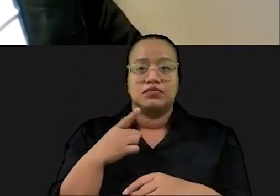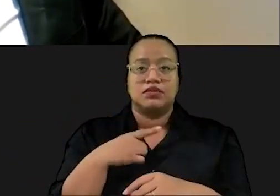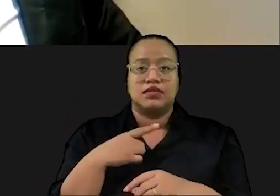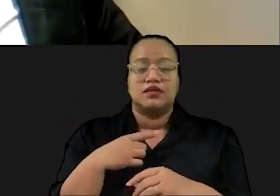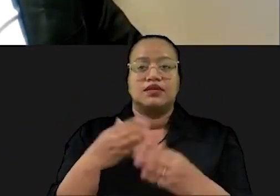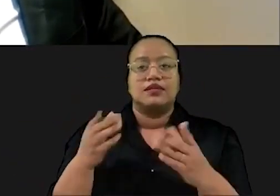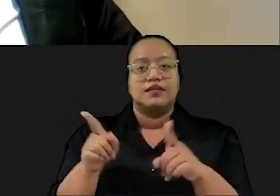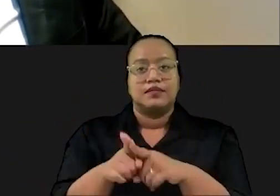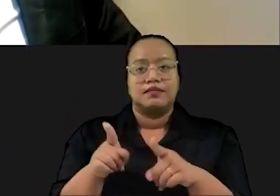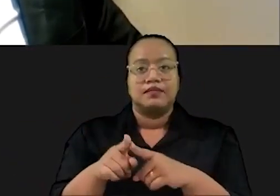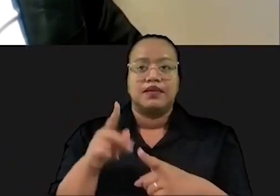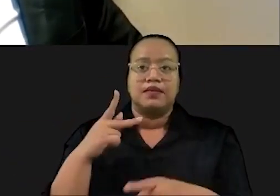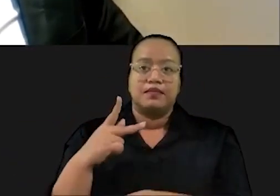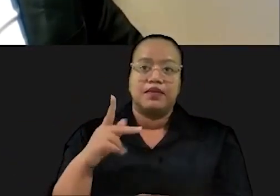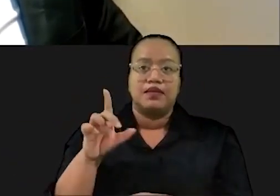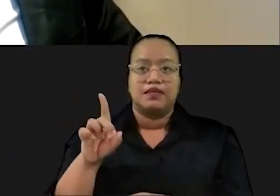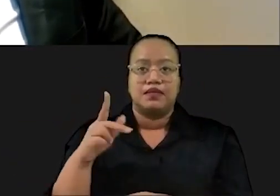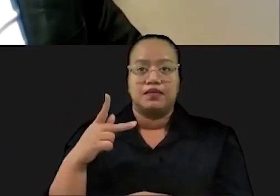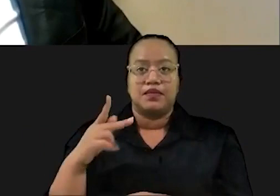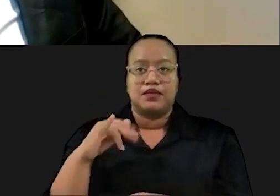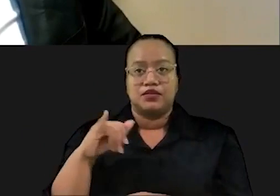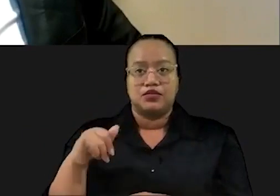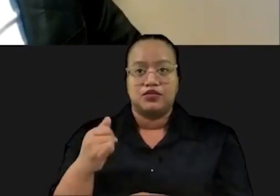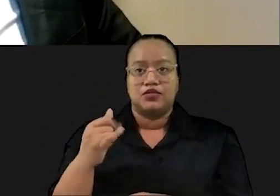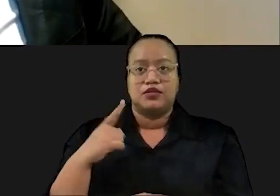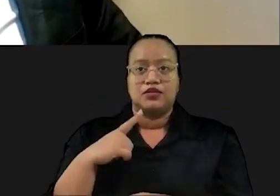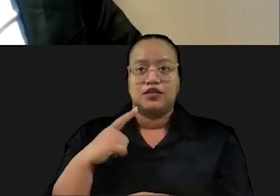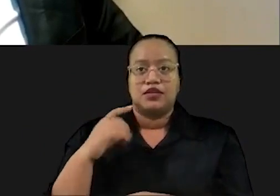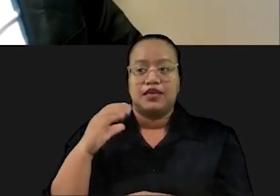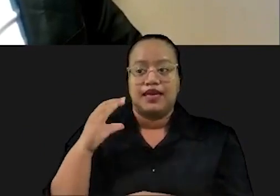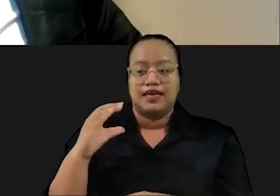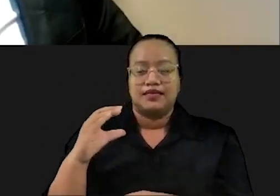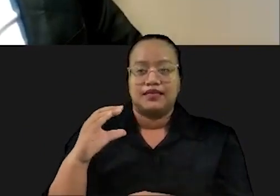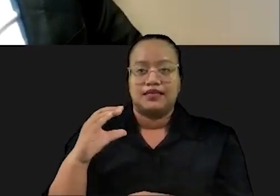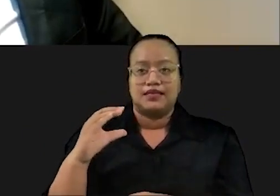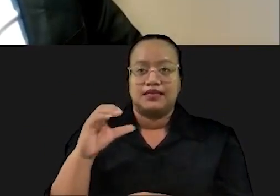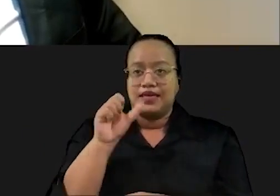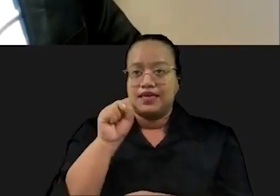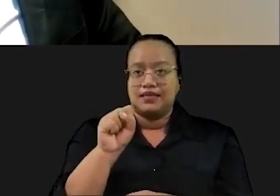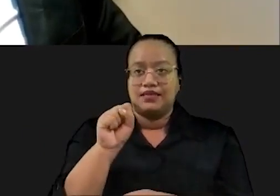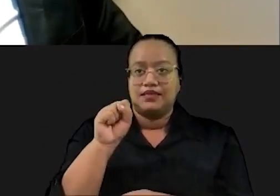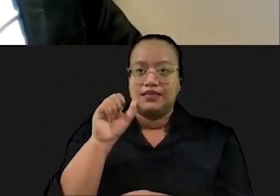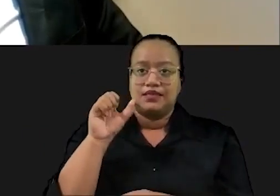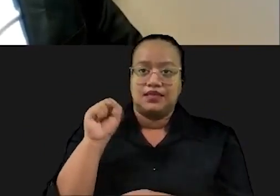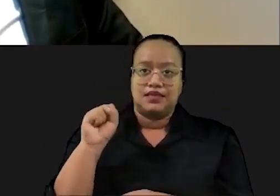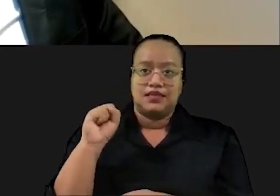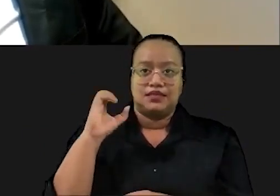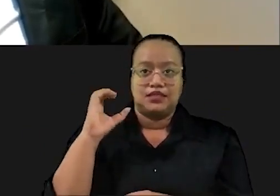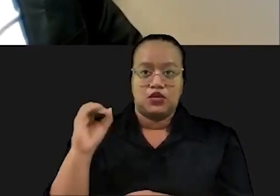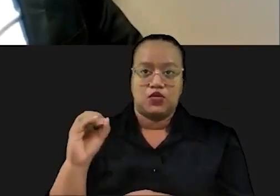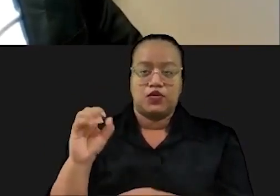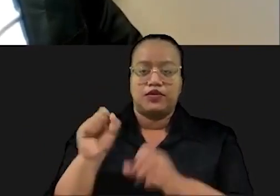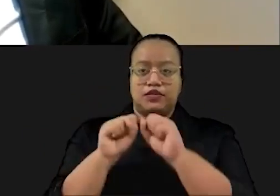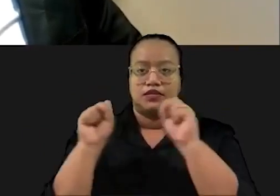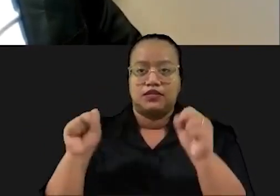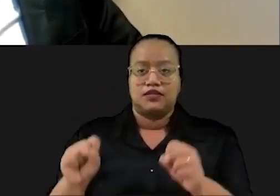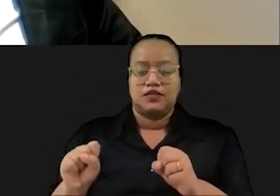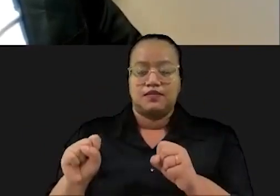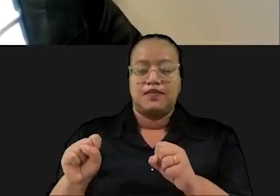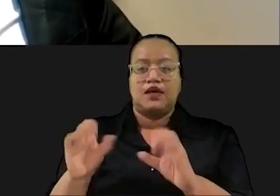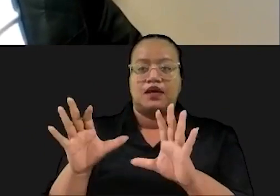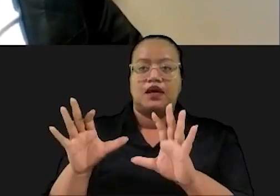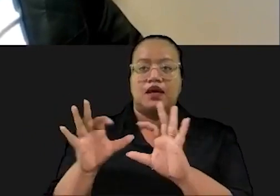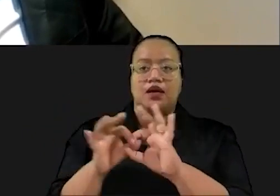nós temos o SSO, né, que é o Sistema de Autenticação Unificado. Então, quando a gente se autentica no PJE, na verdade, a gente